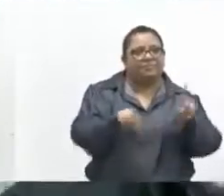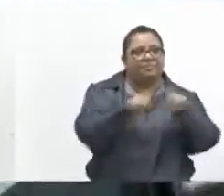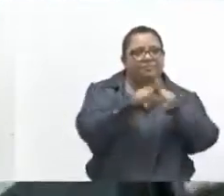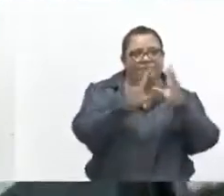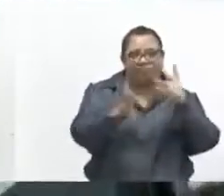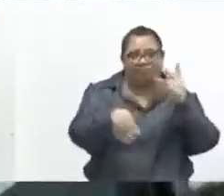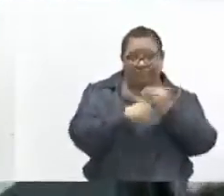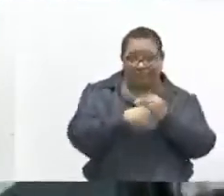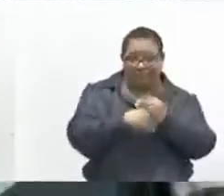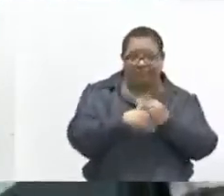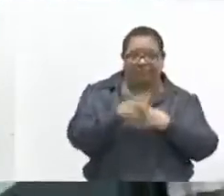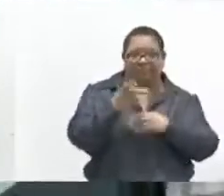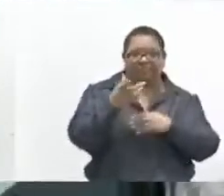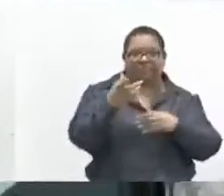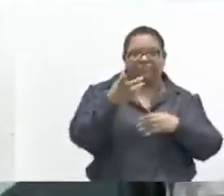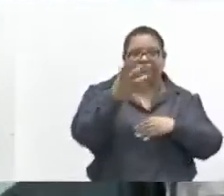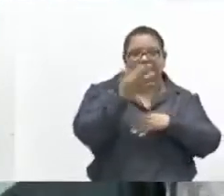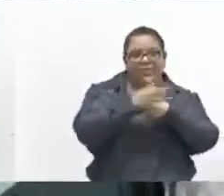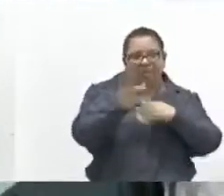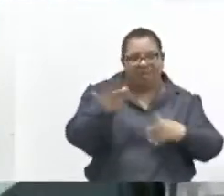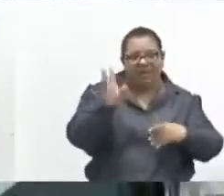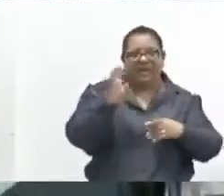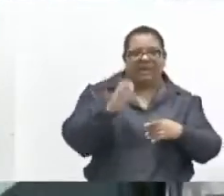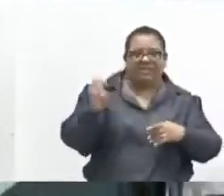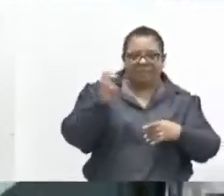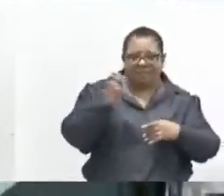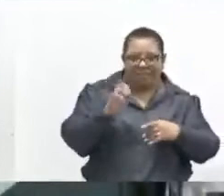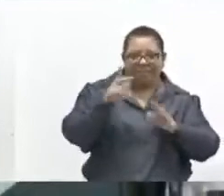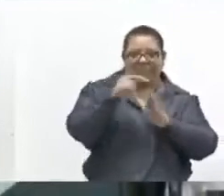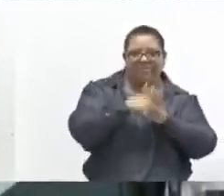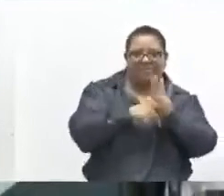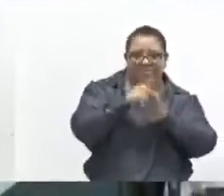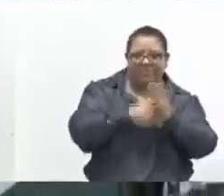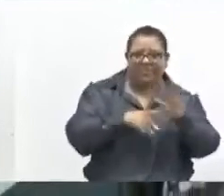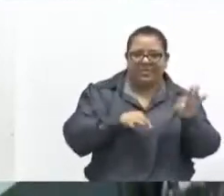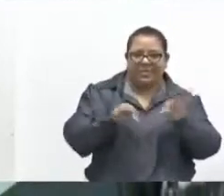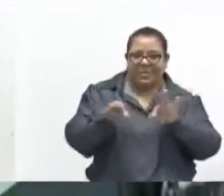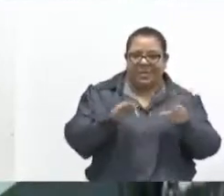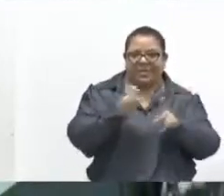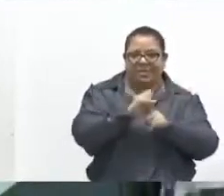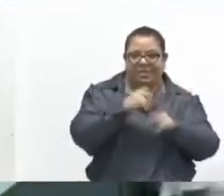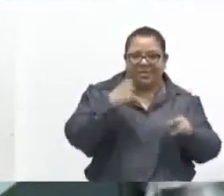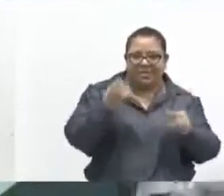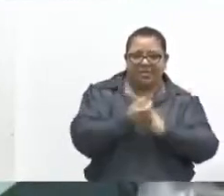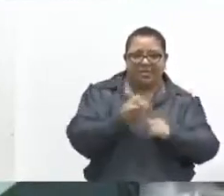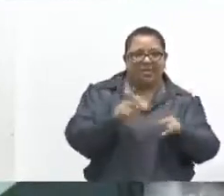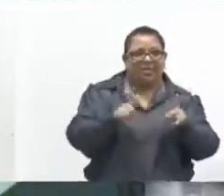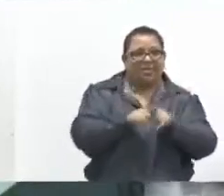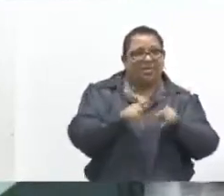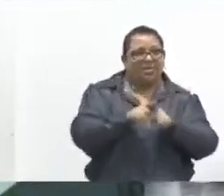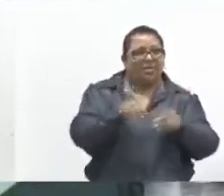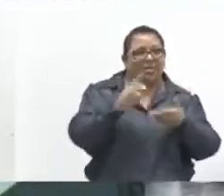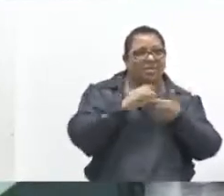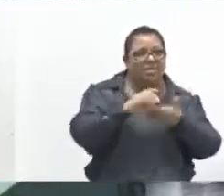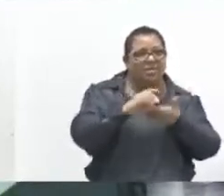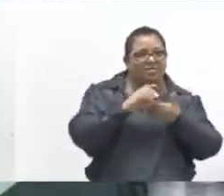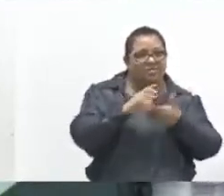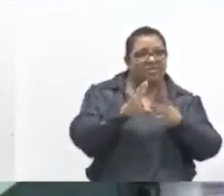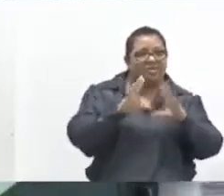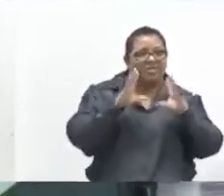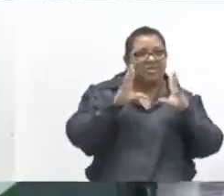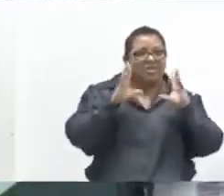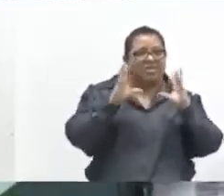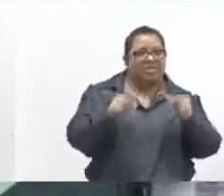parlamentares estaduais e federais, projetos de responsabilidade social, recursos da Assembleia Legislativa, Fundo Estadual de Combate